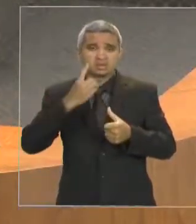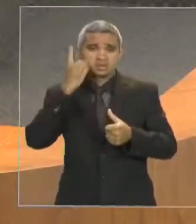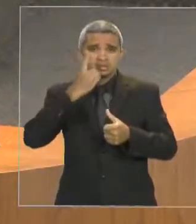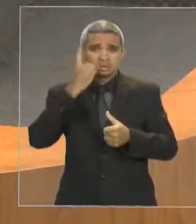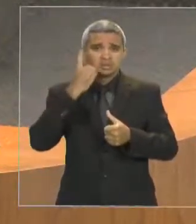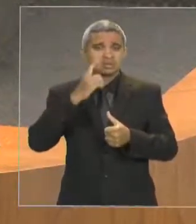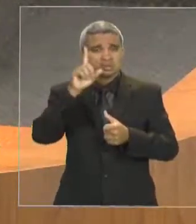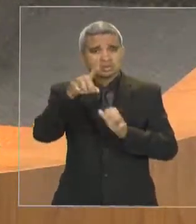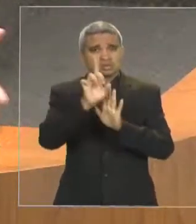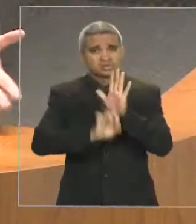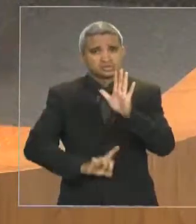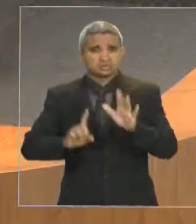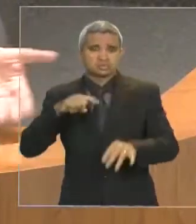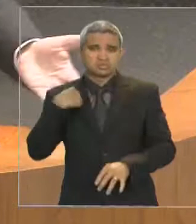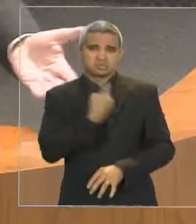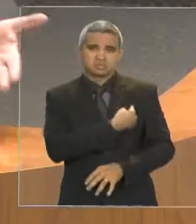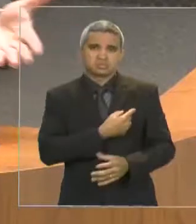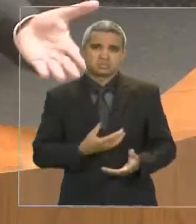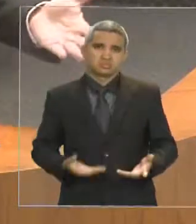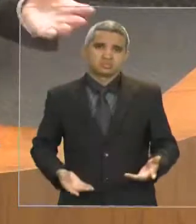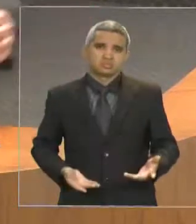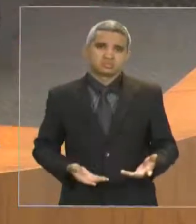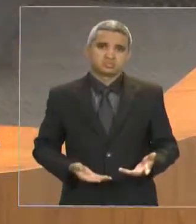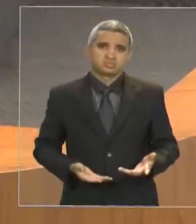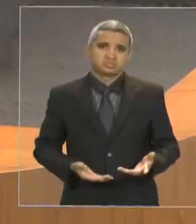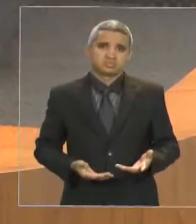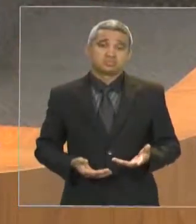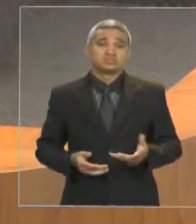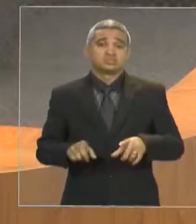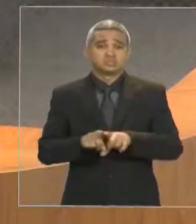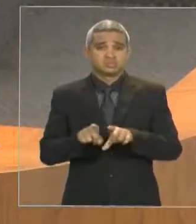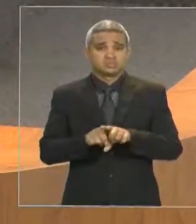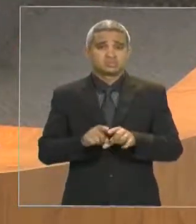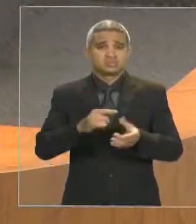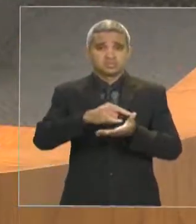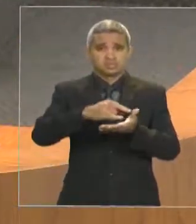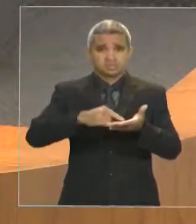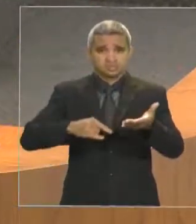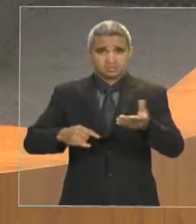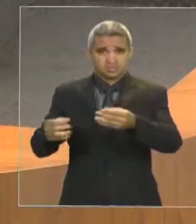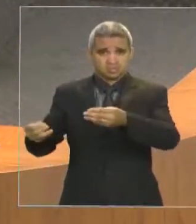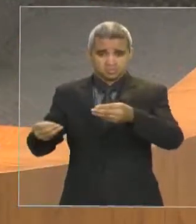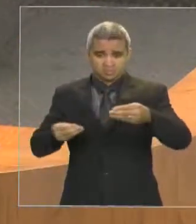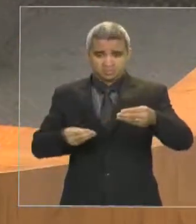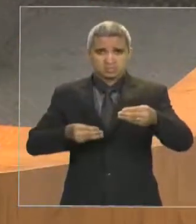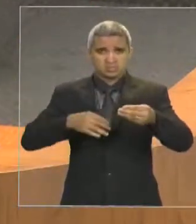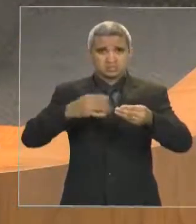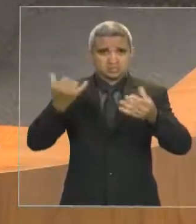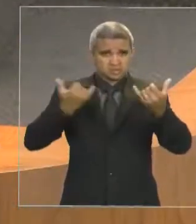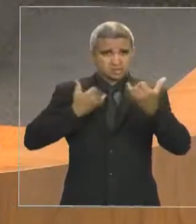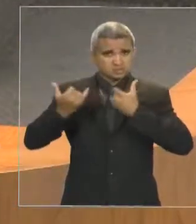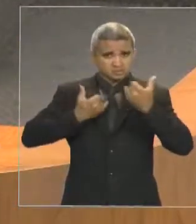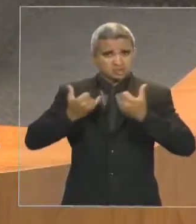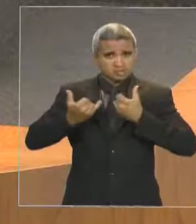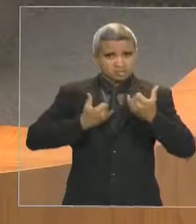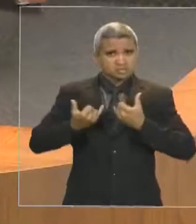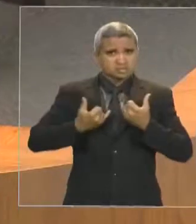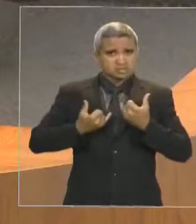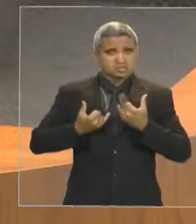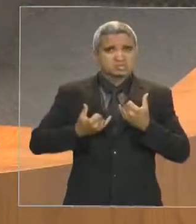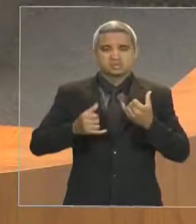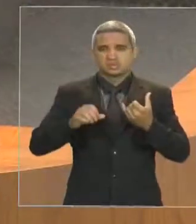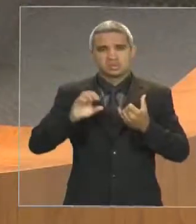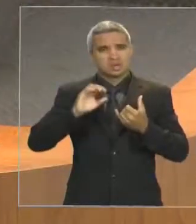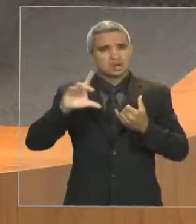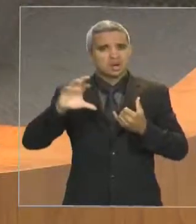nós. E nas informações que foram entregues, realmente todo o governo tem o interesse de fazer propaganda,